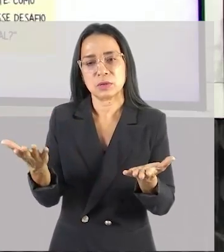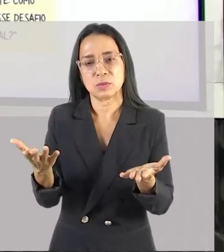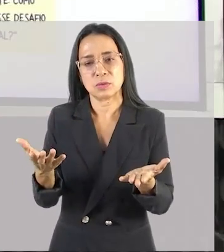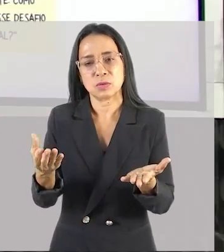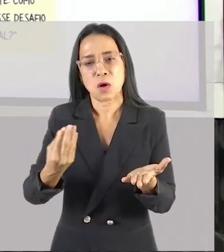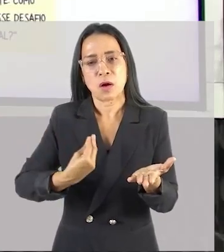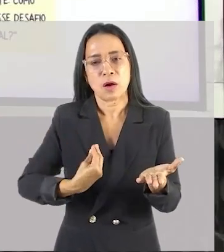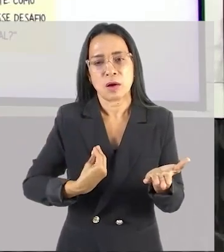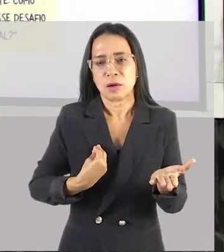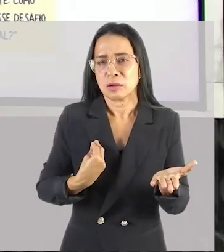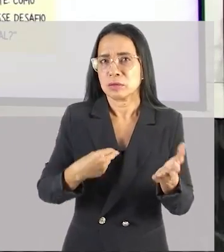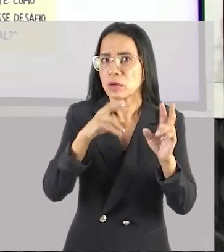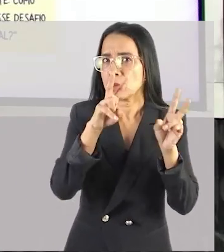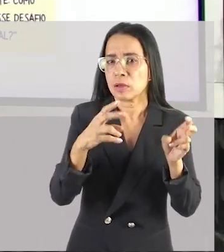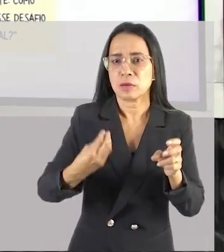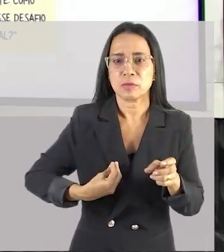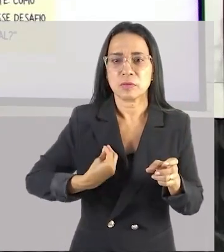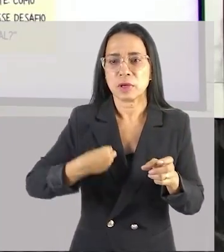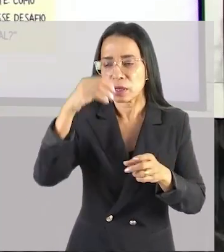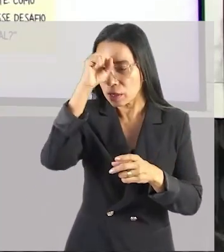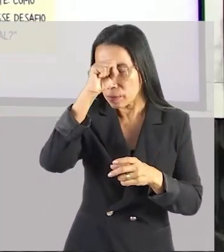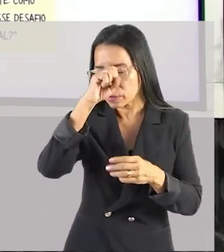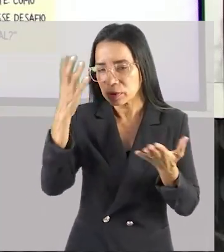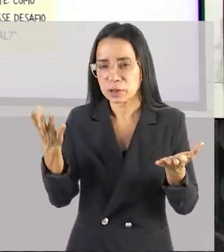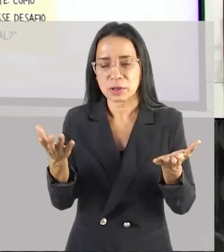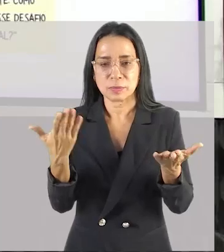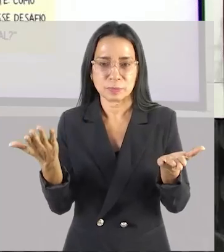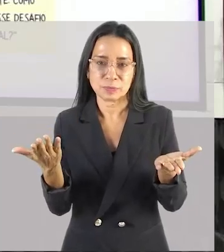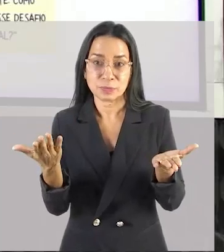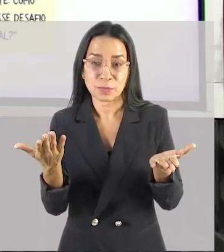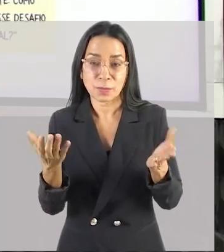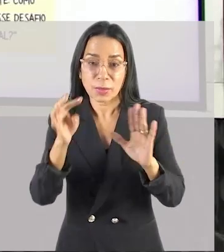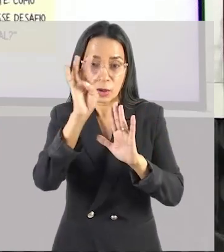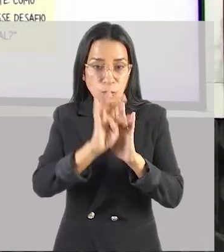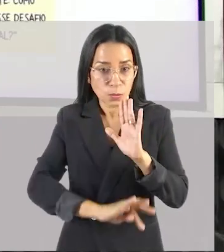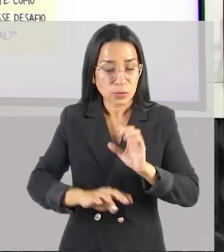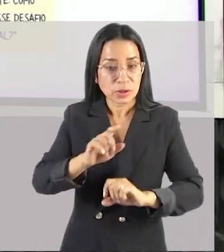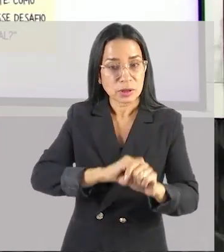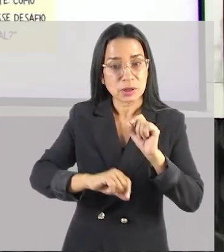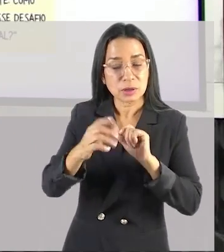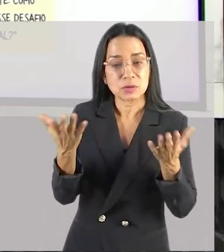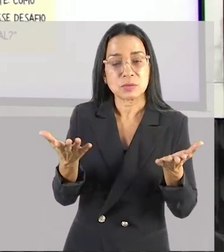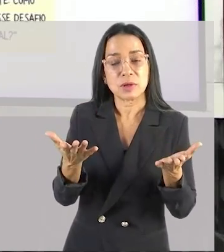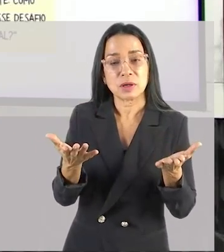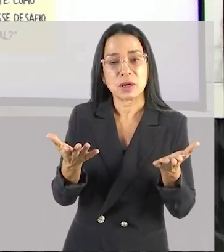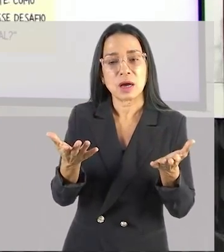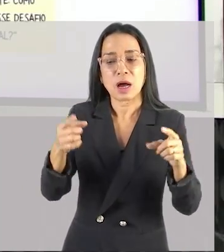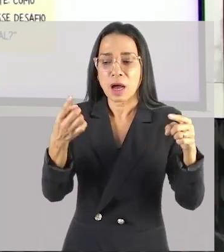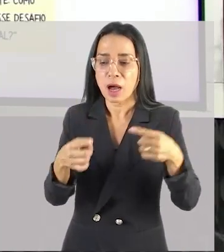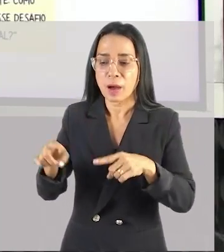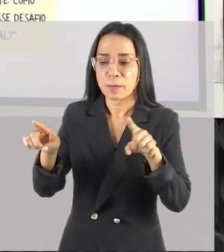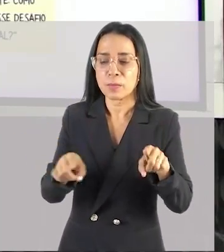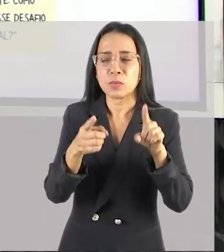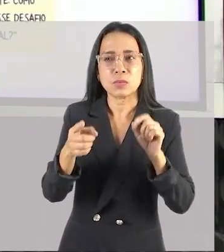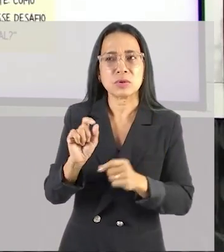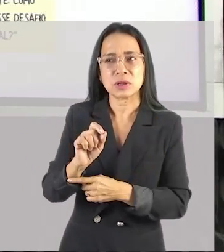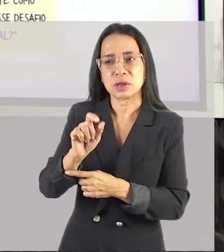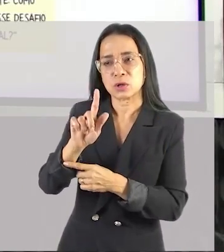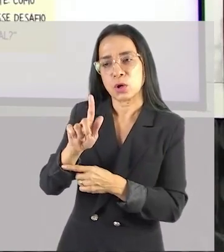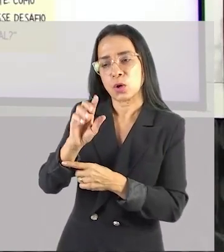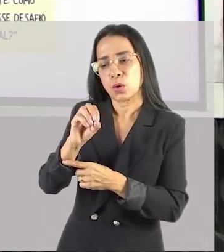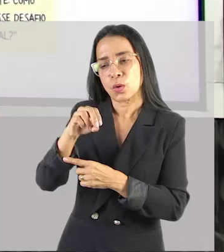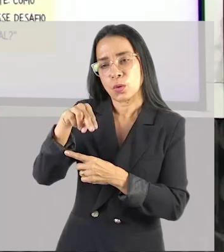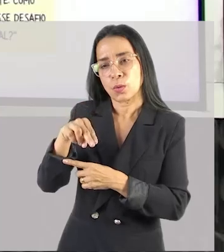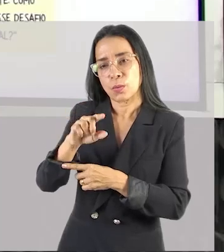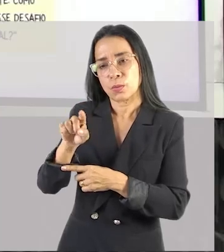cujo tema é viver e aprender. E aí, inclusive, o texto motivador era a música de Gonzaguinha, né? O que é o que é. Então, só tinha